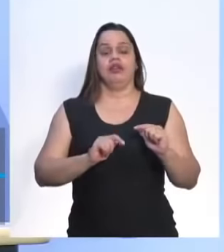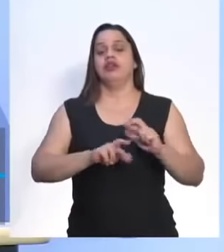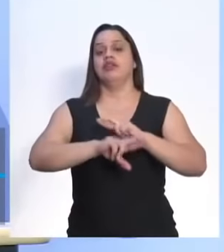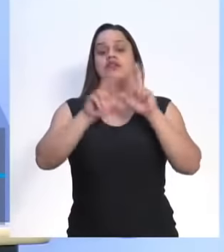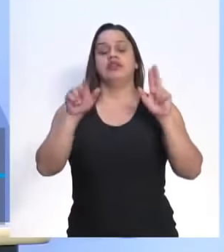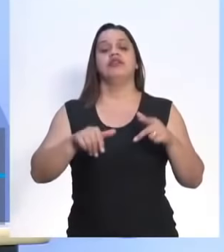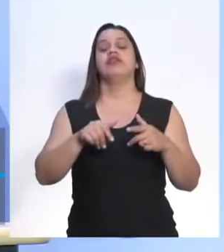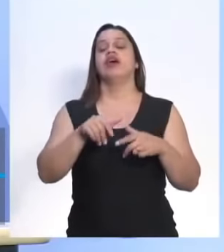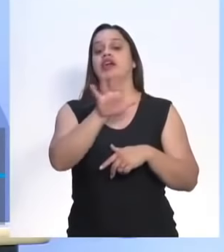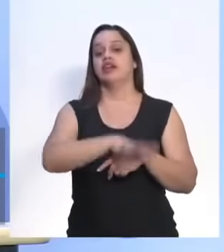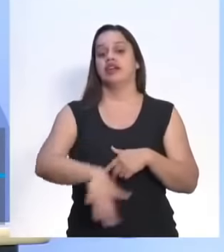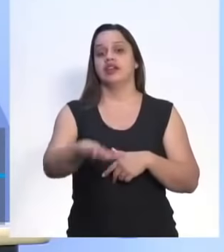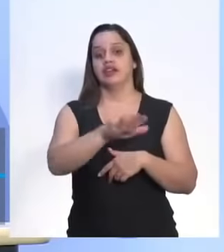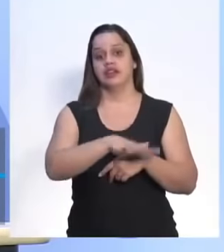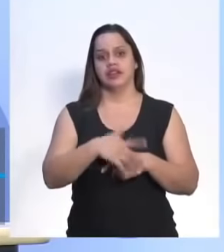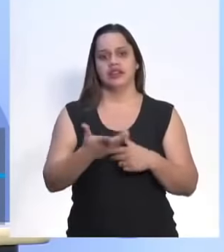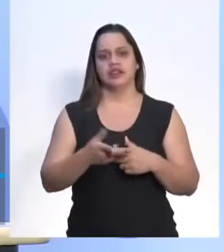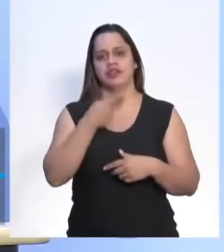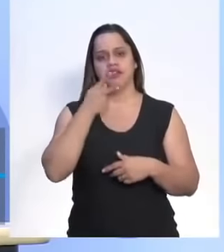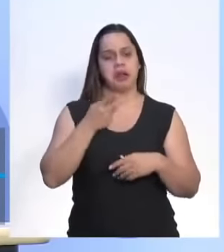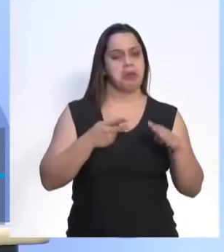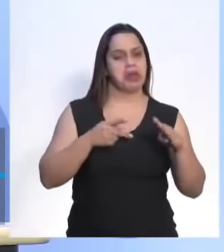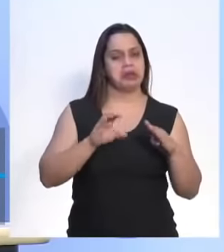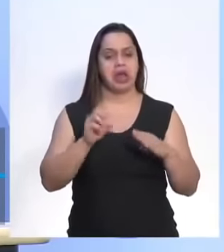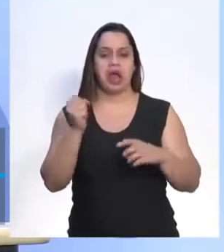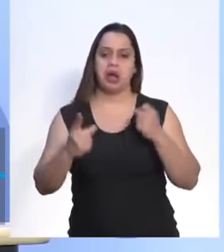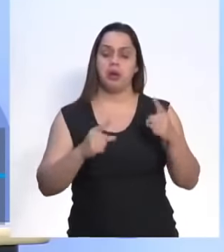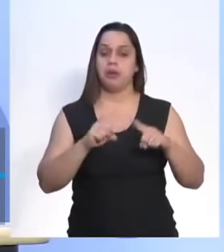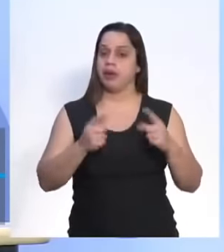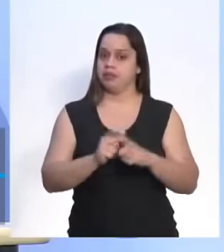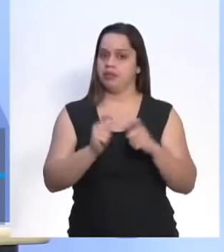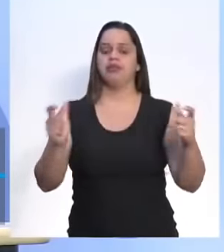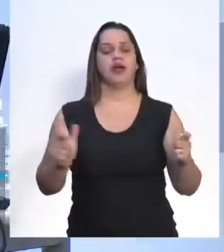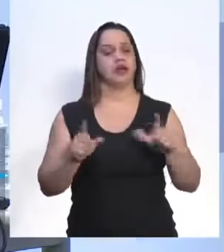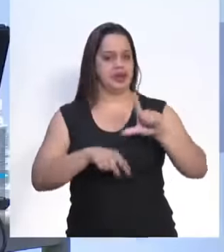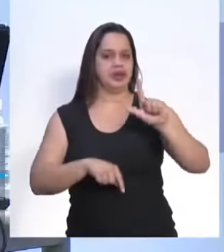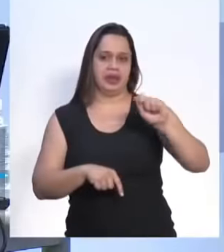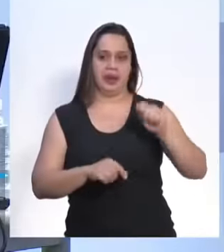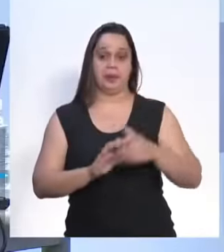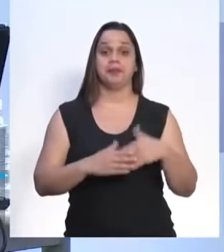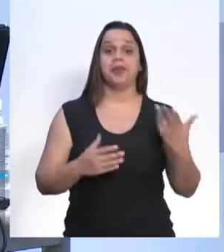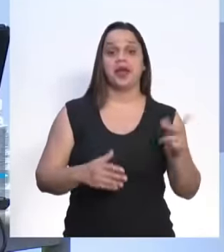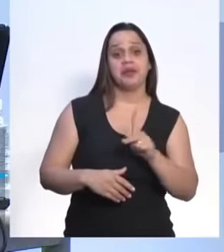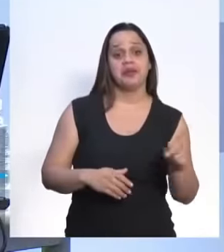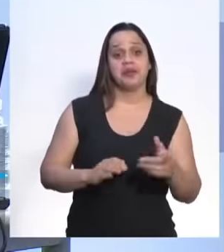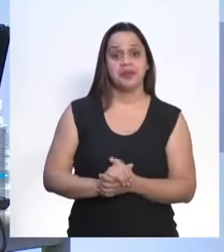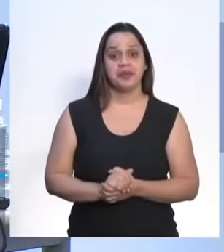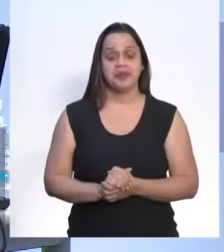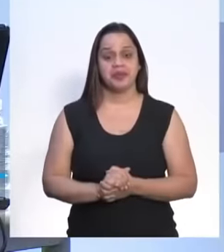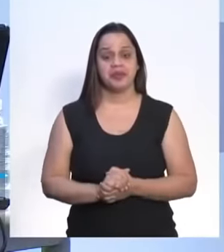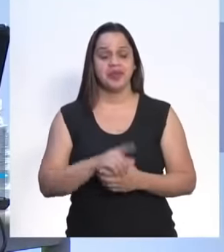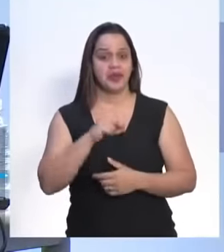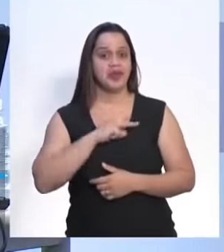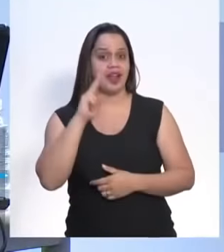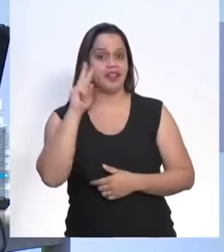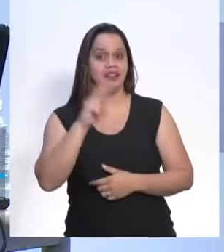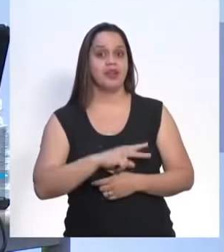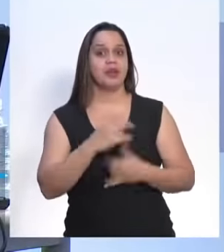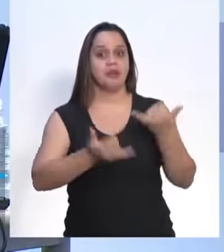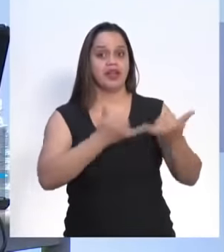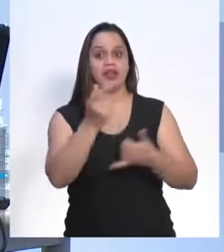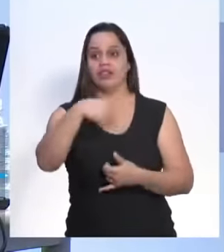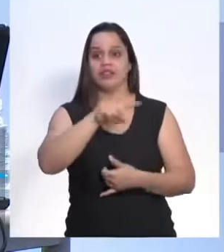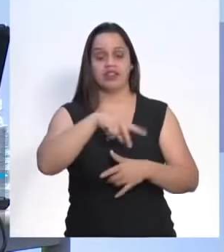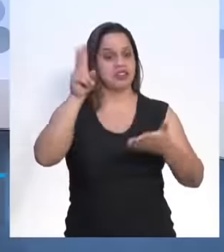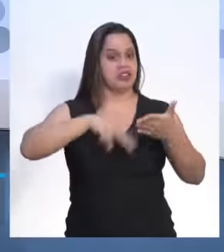aí pingando em B e C, mas a maioria é A. E aí, Dani? E aí que eu tava brincando, porque vocês não leram o enunciado. Pois